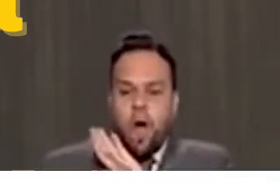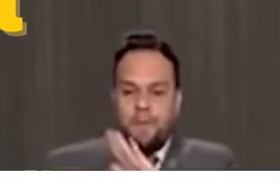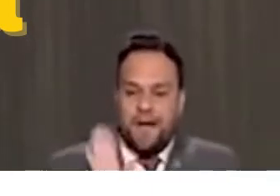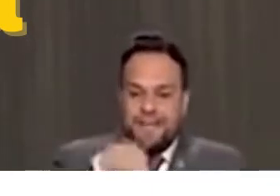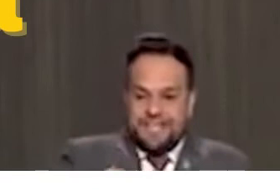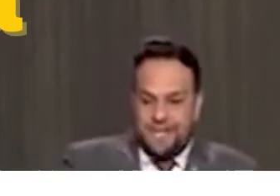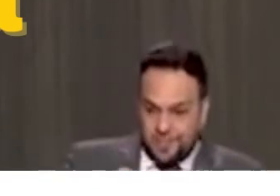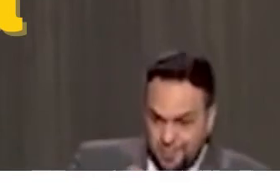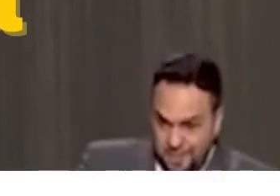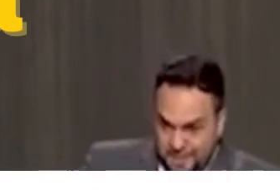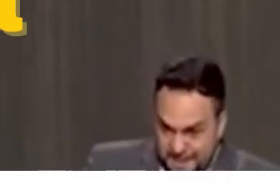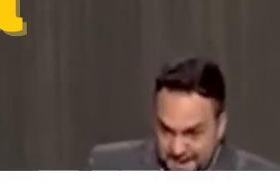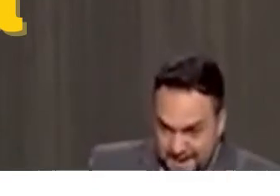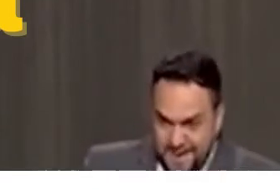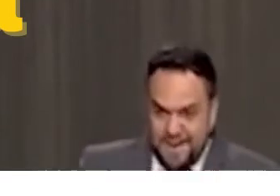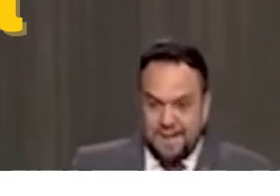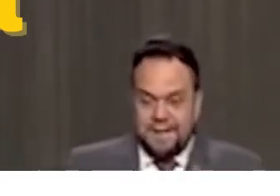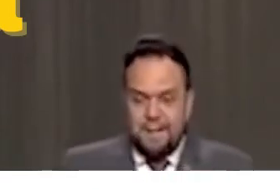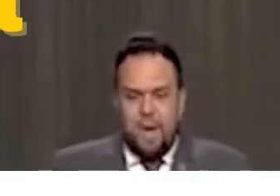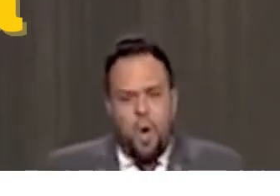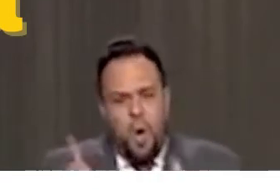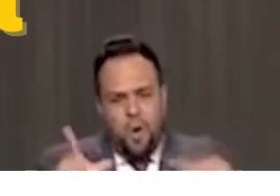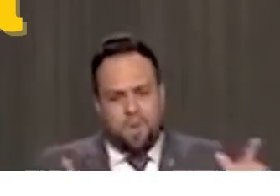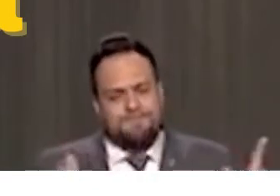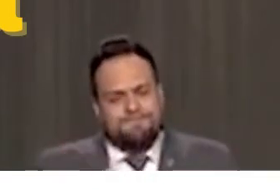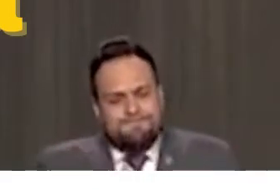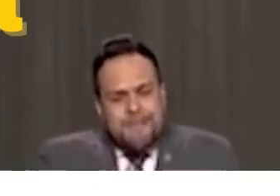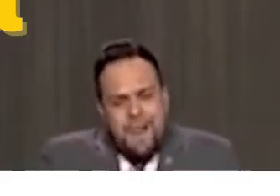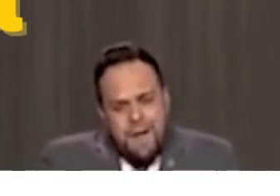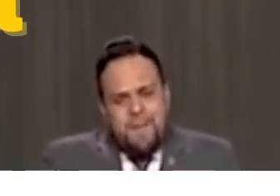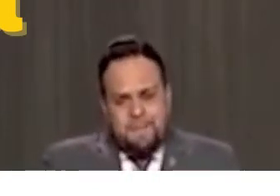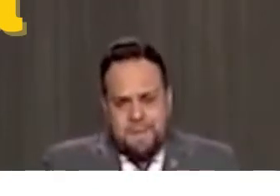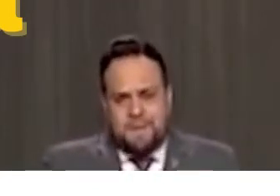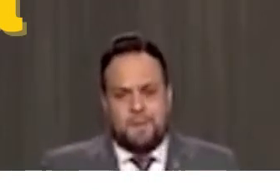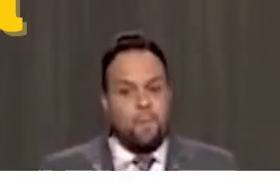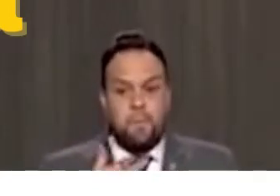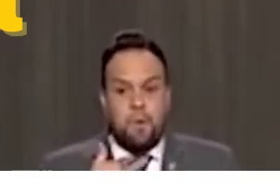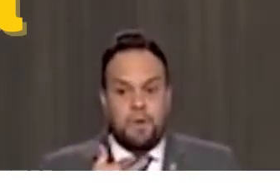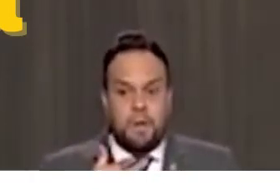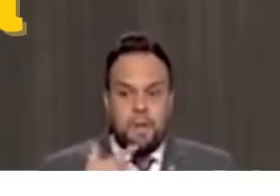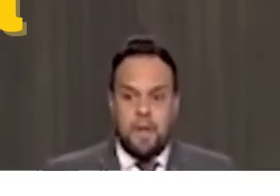entre outras medidas. Então a gente lamenta que não pudemos fazer